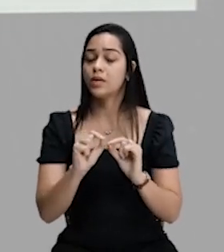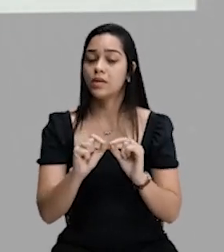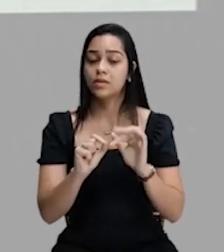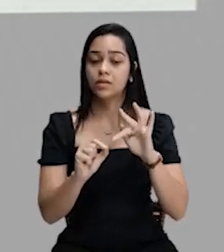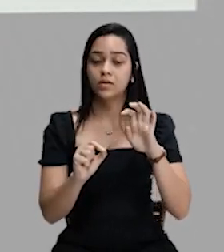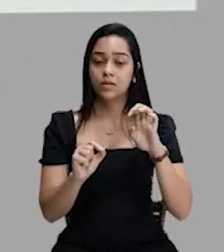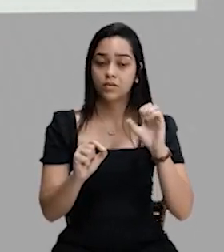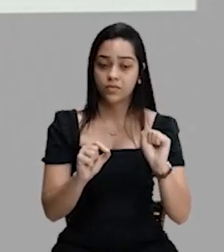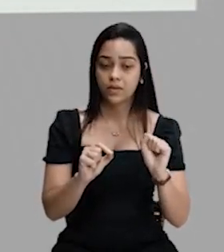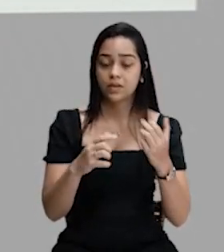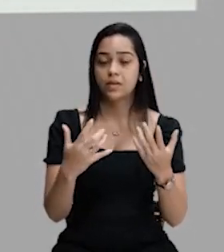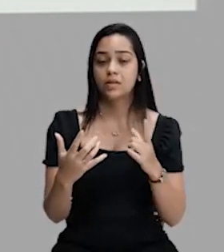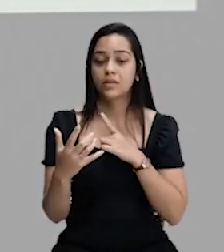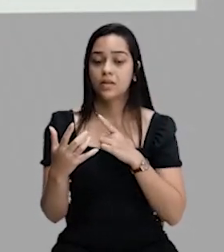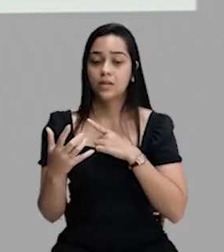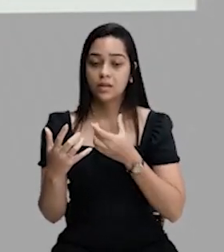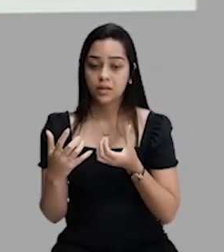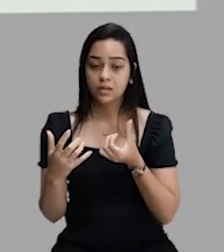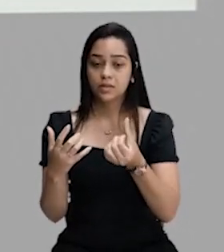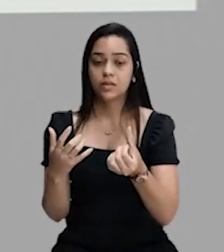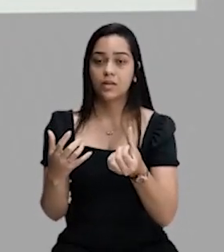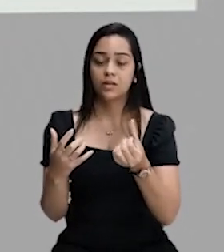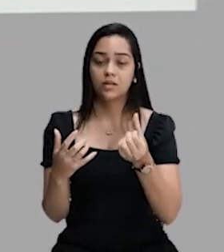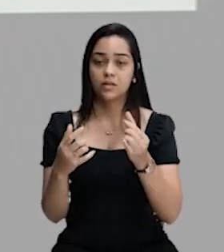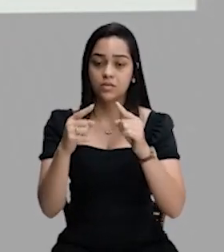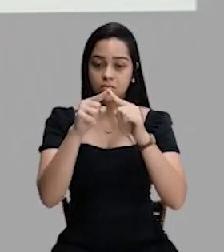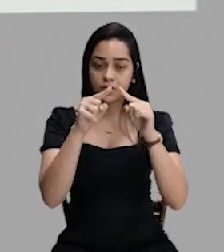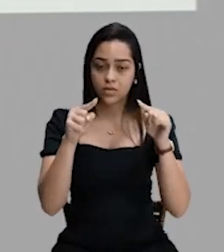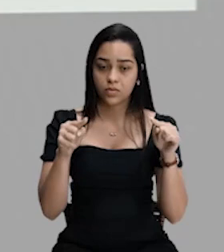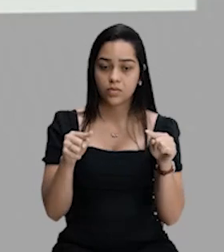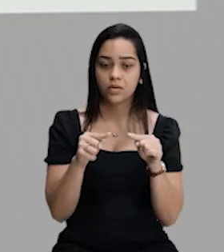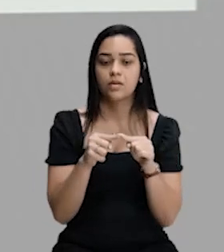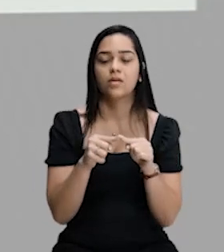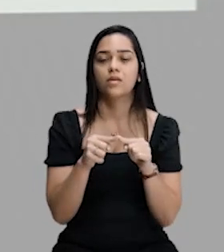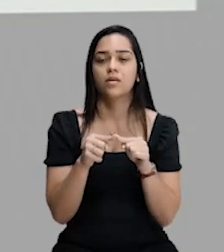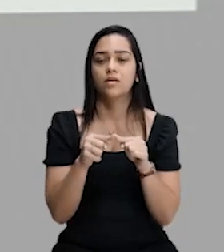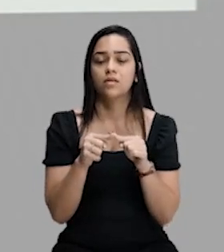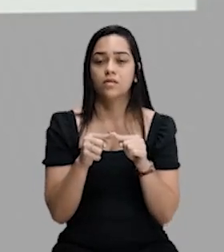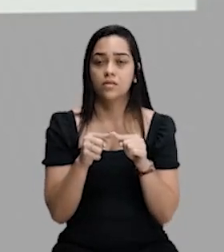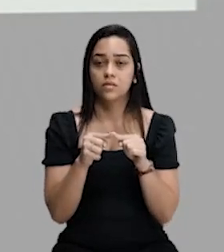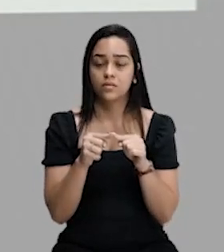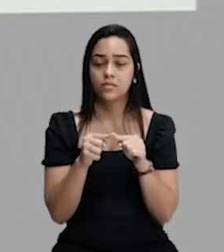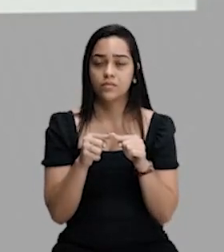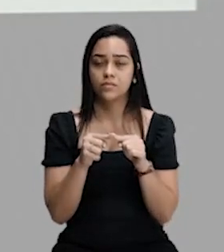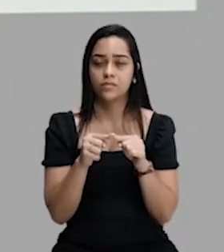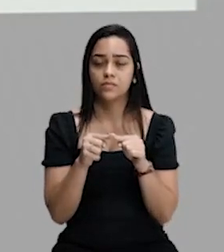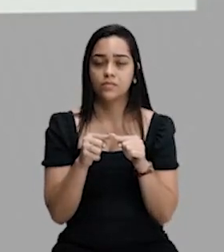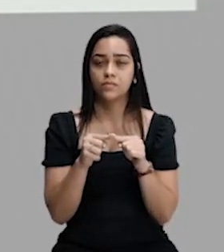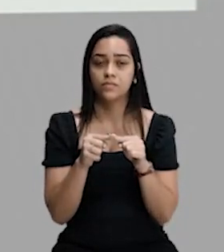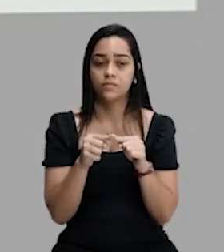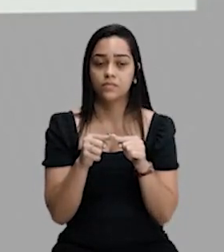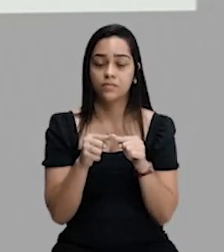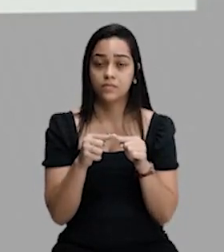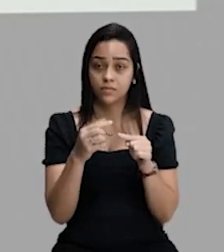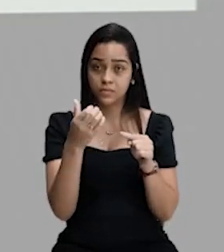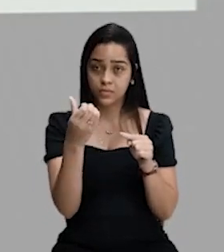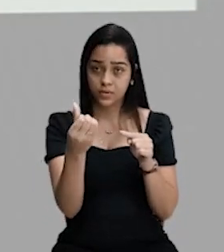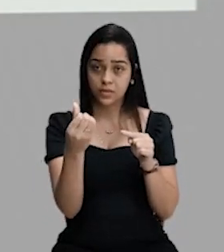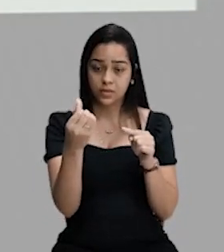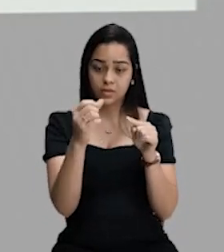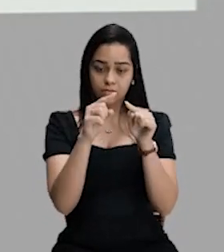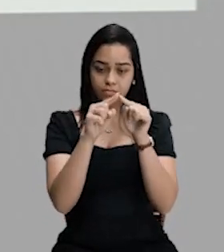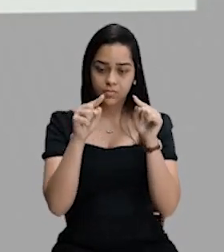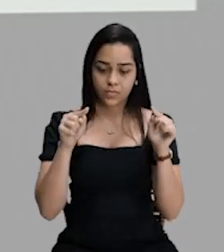são seis faces triangulares seis faces triangulares